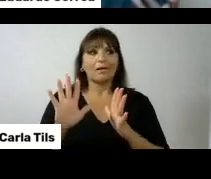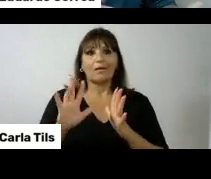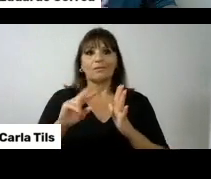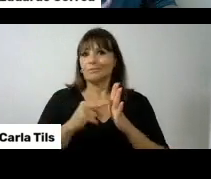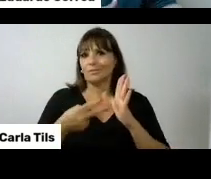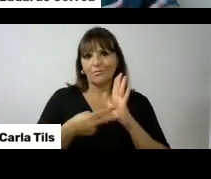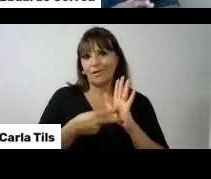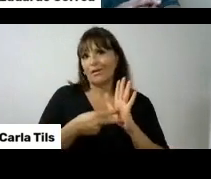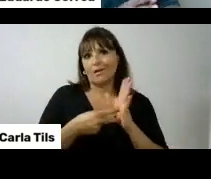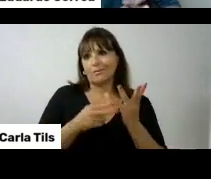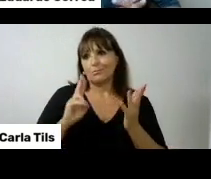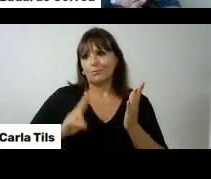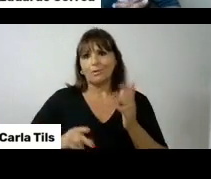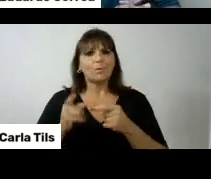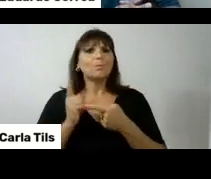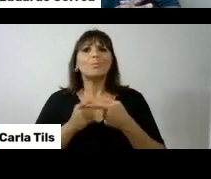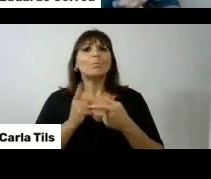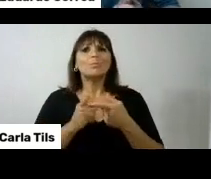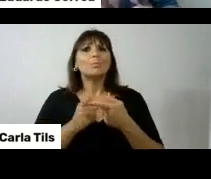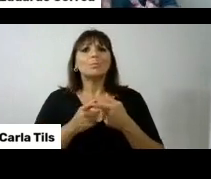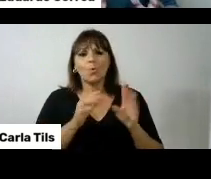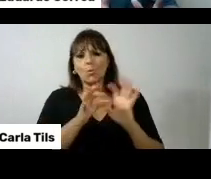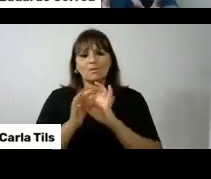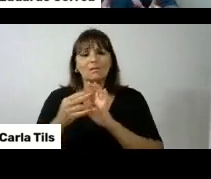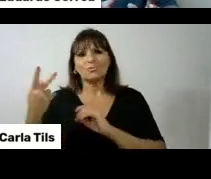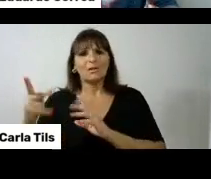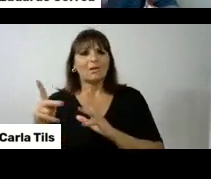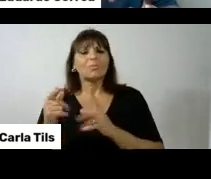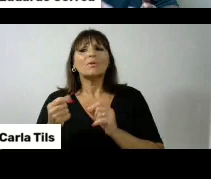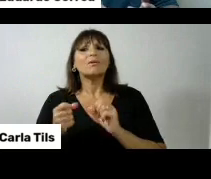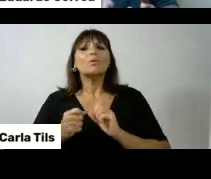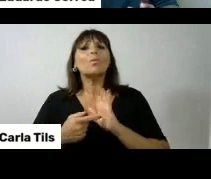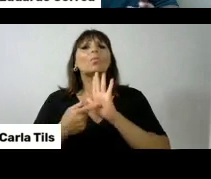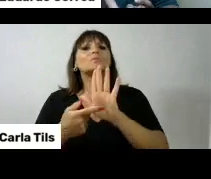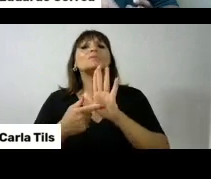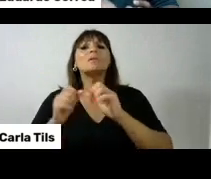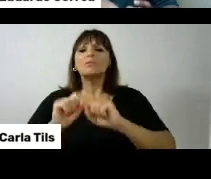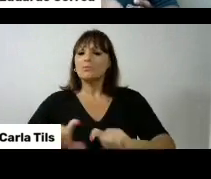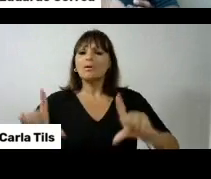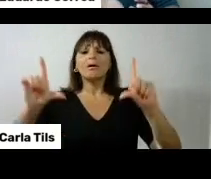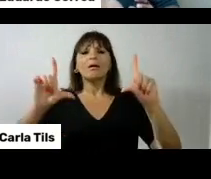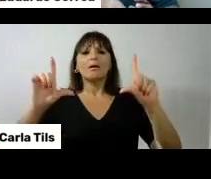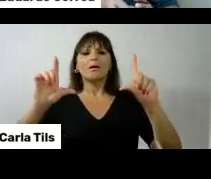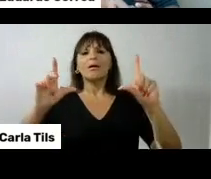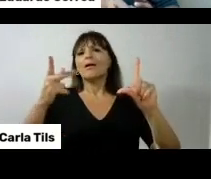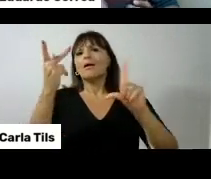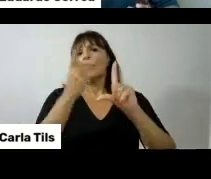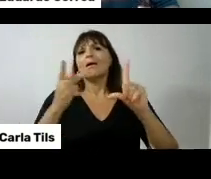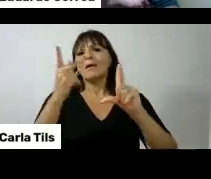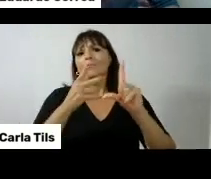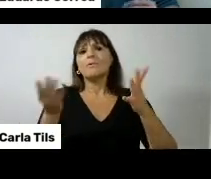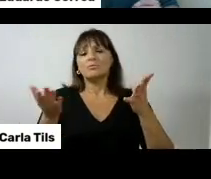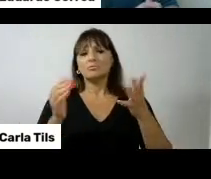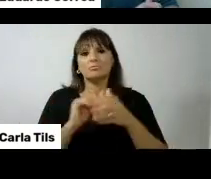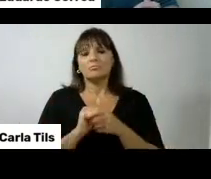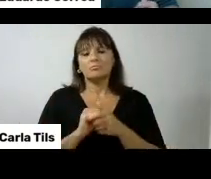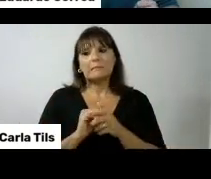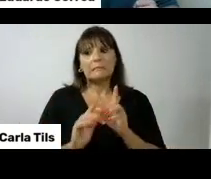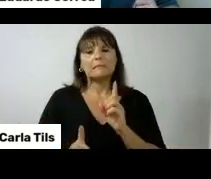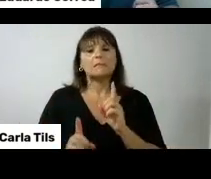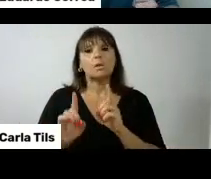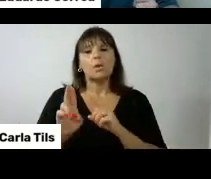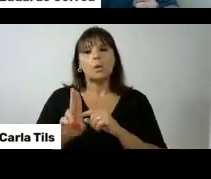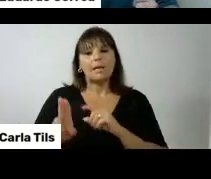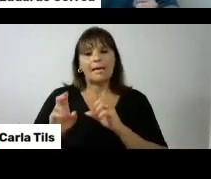por que eu estou exibindo aquela imagem para ele? E exibir entenda fazer com que o usuário encontre aquele elemento. Porque se nós formos parar para